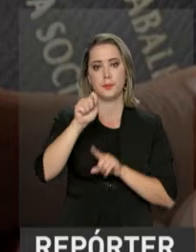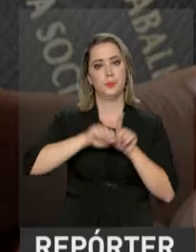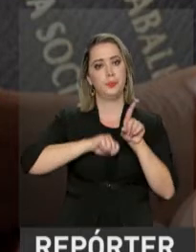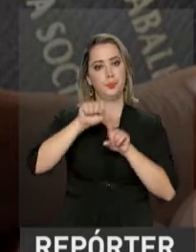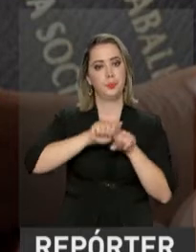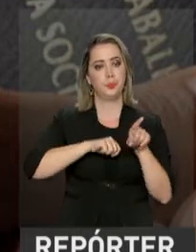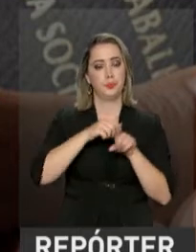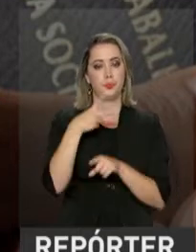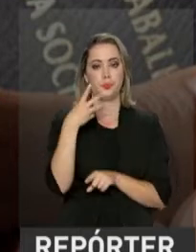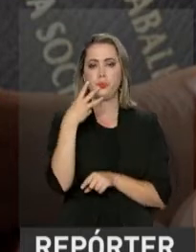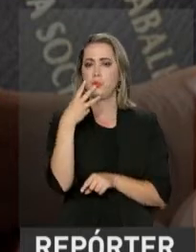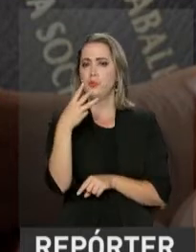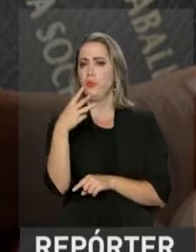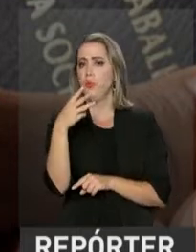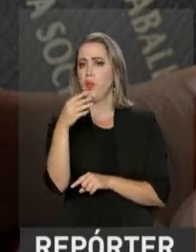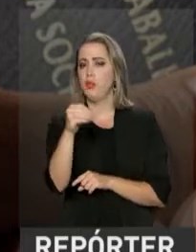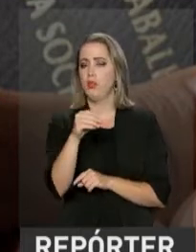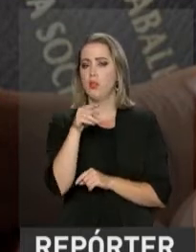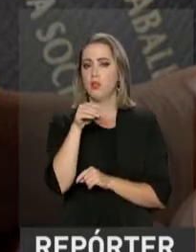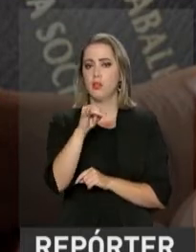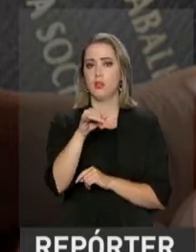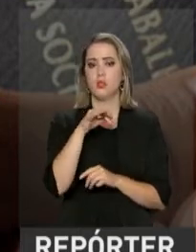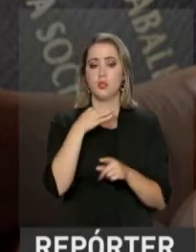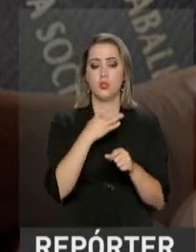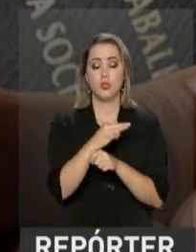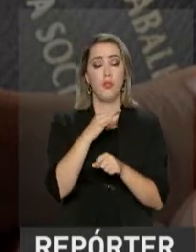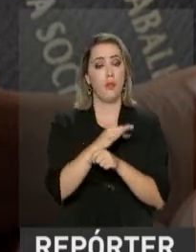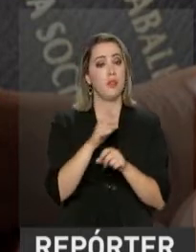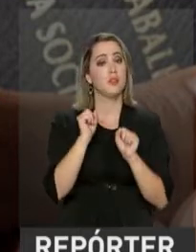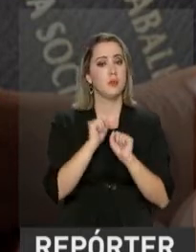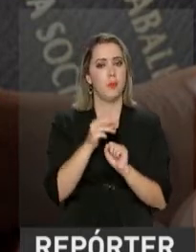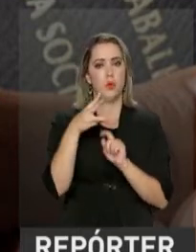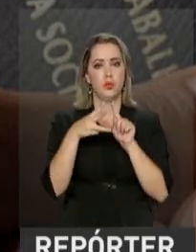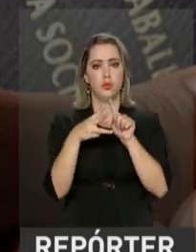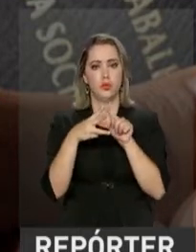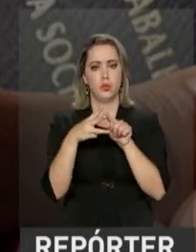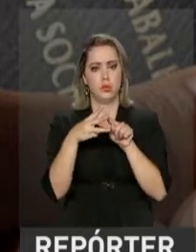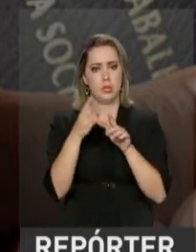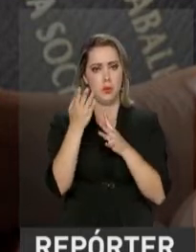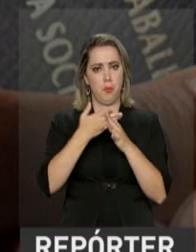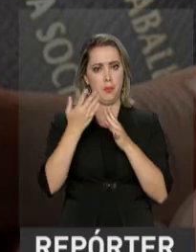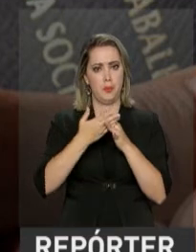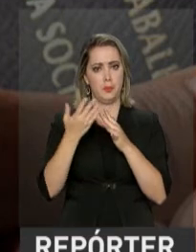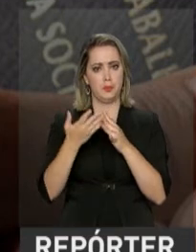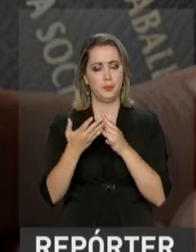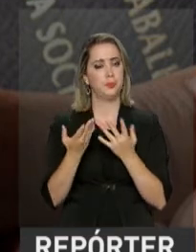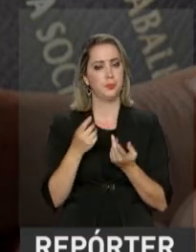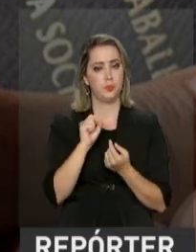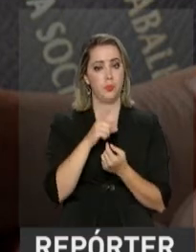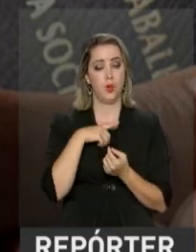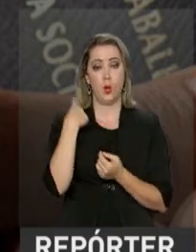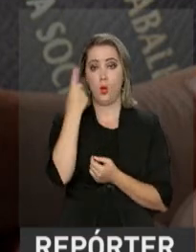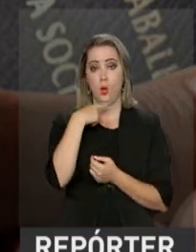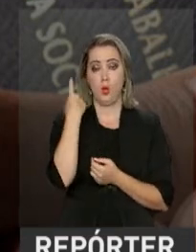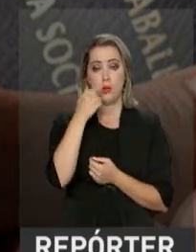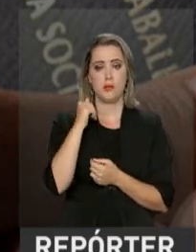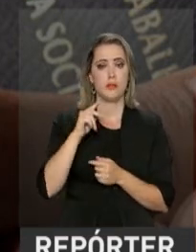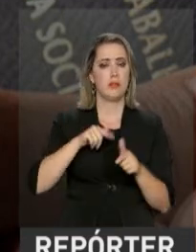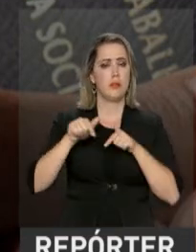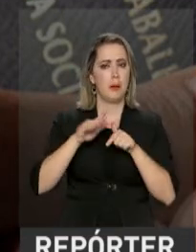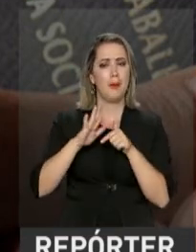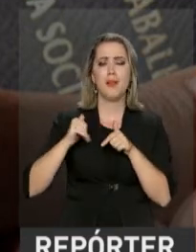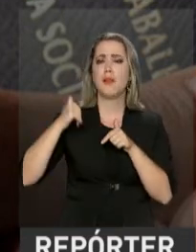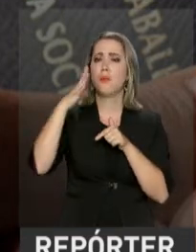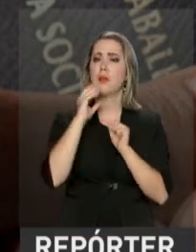dias de férias poderão ser divididos em até três vezes para as horas extras pode ser criado um banco de